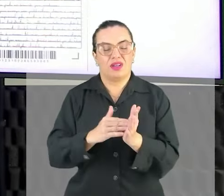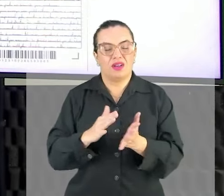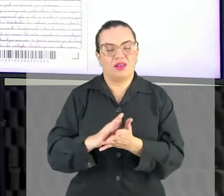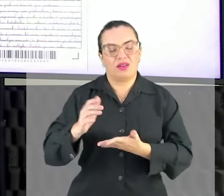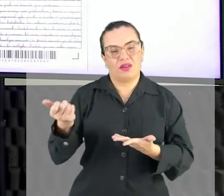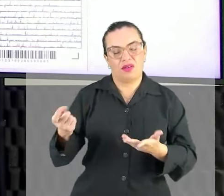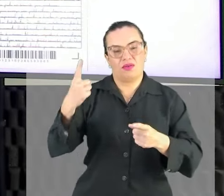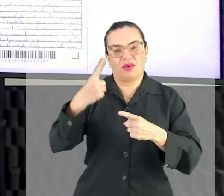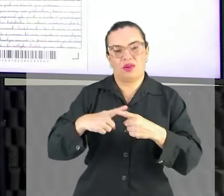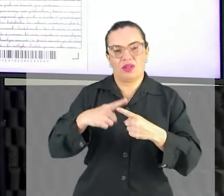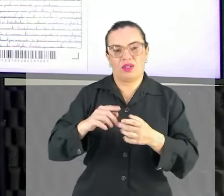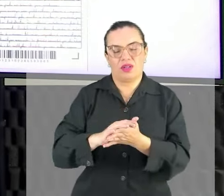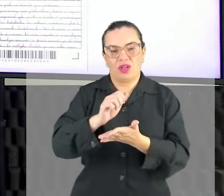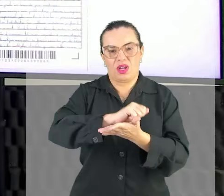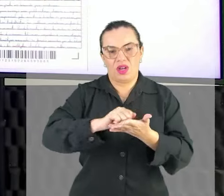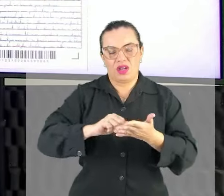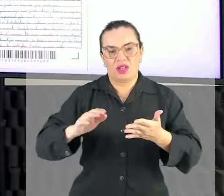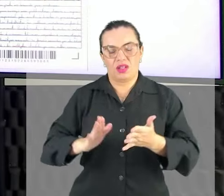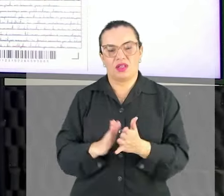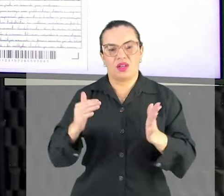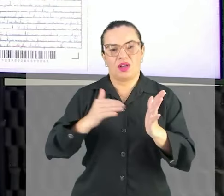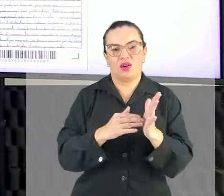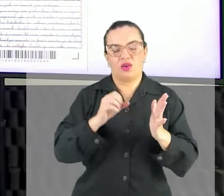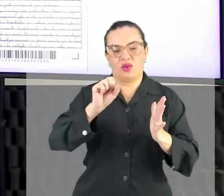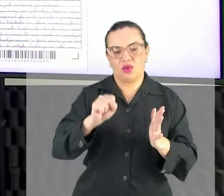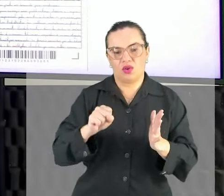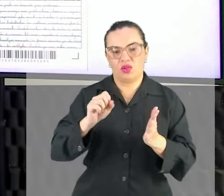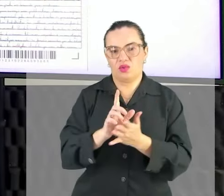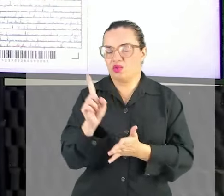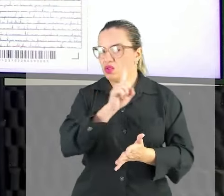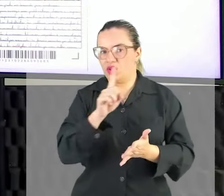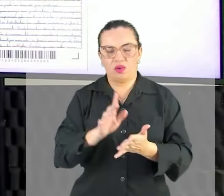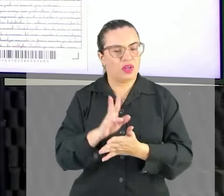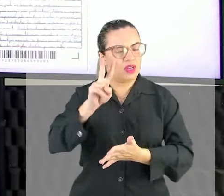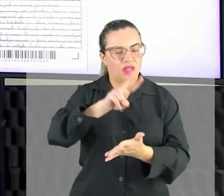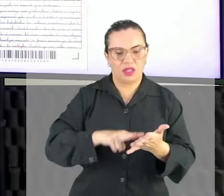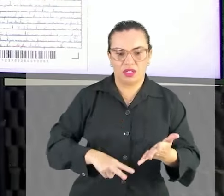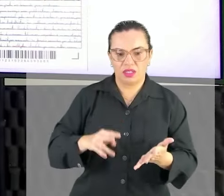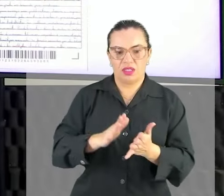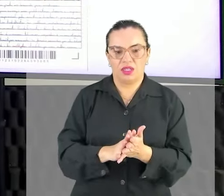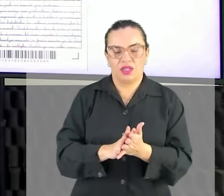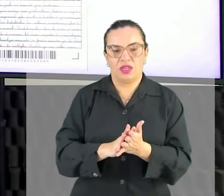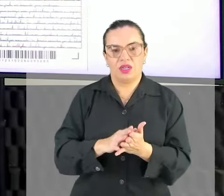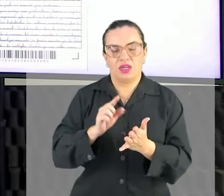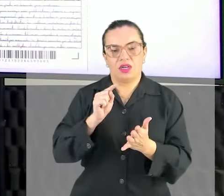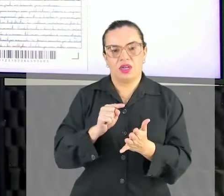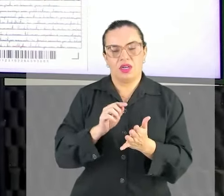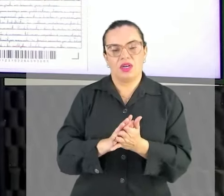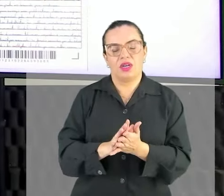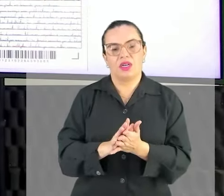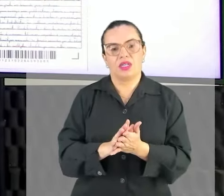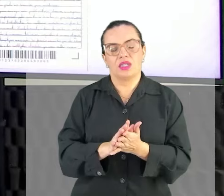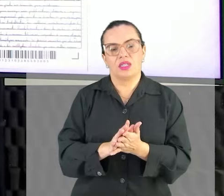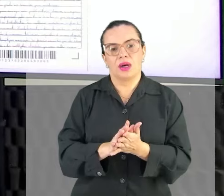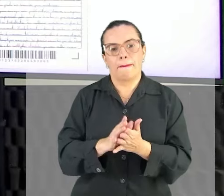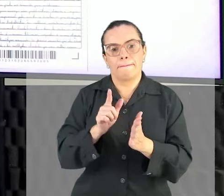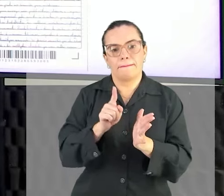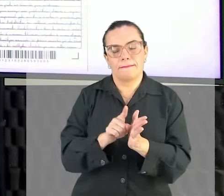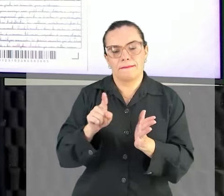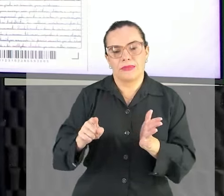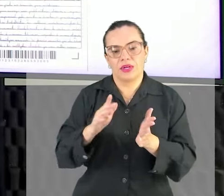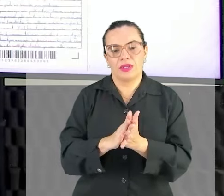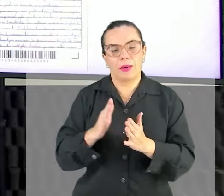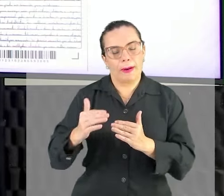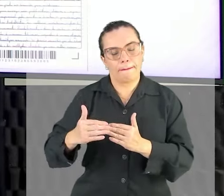lida, menos que 8 é que sua redação é desclassificada. Mas se você conseguir escrever a sua argumentação, o que particularmente eu